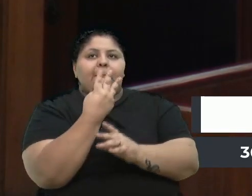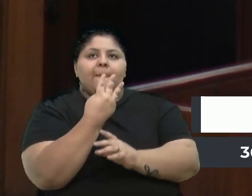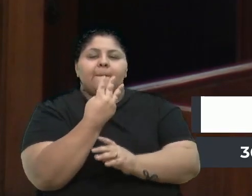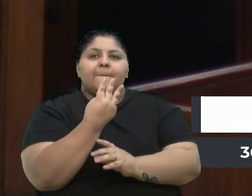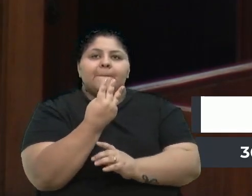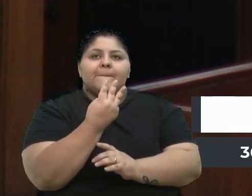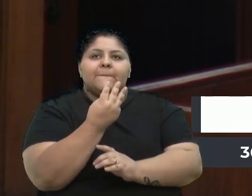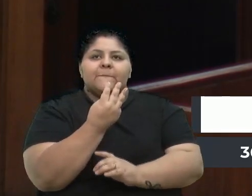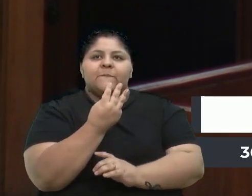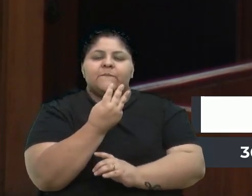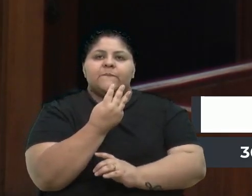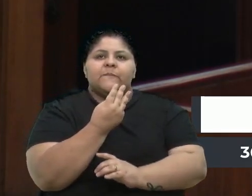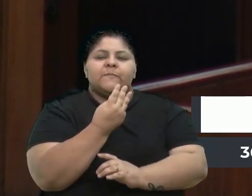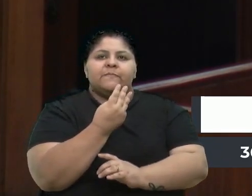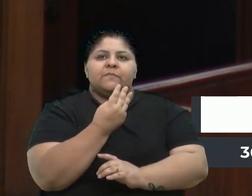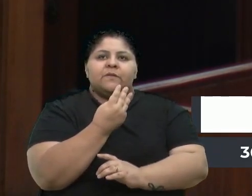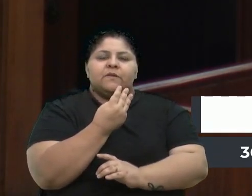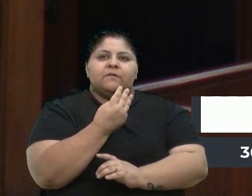não